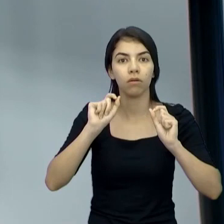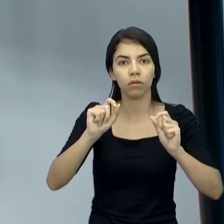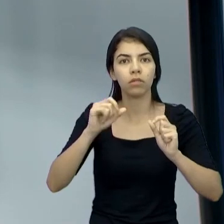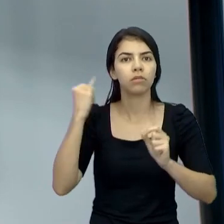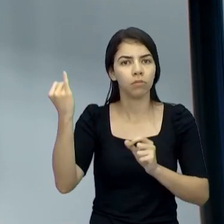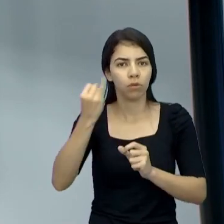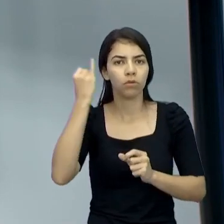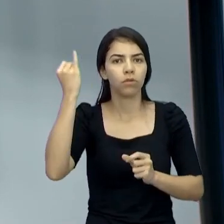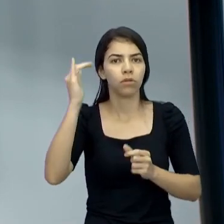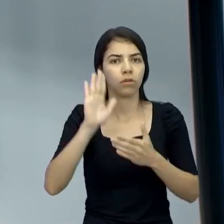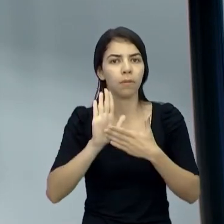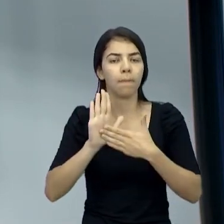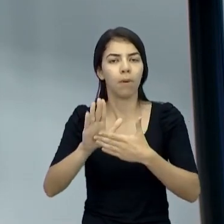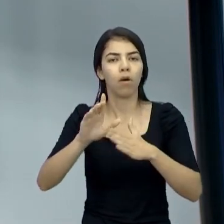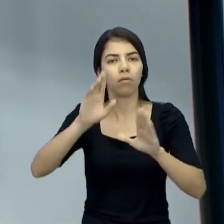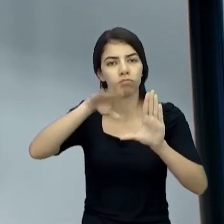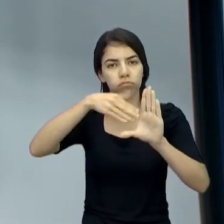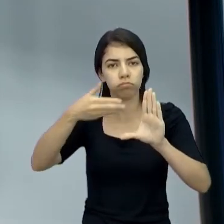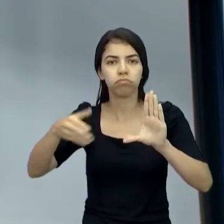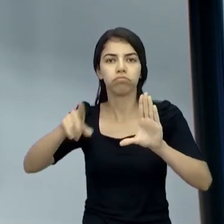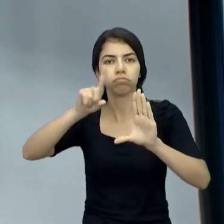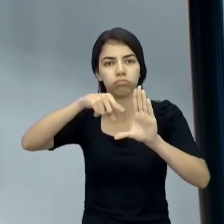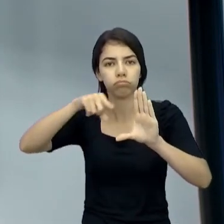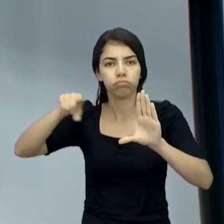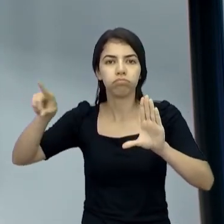para demonstrar graficamente, né? Para fazer